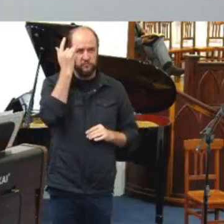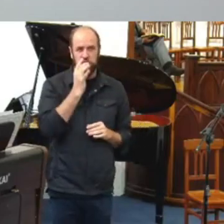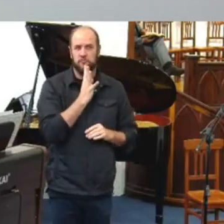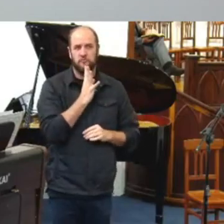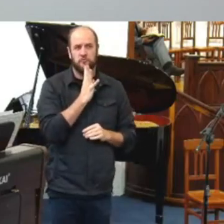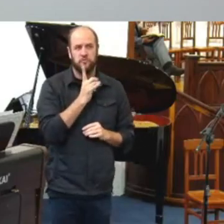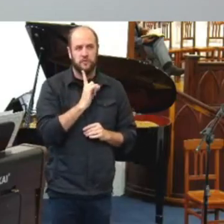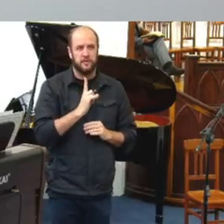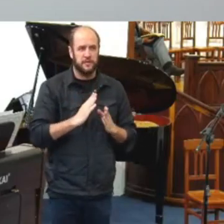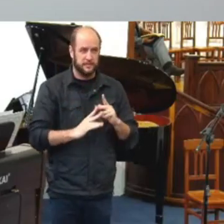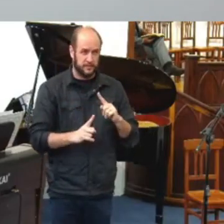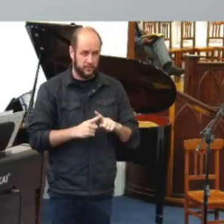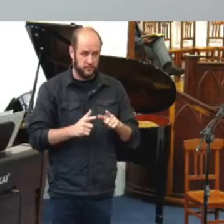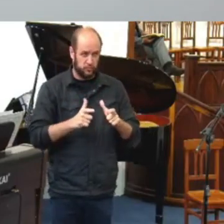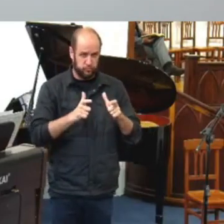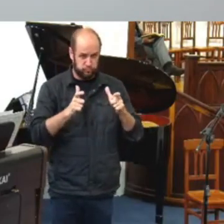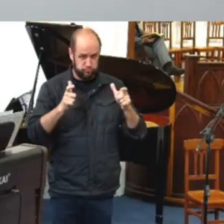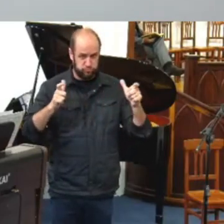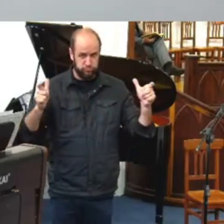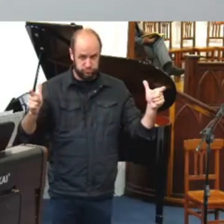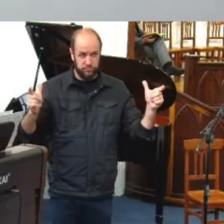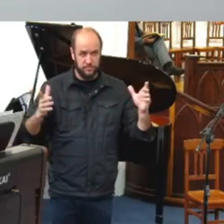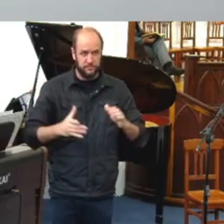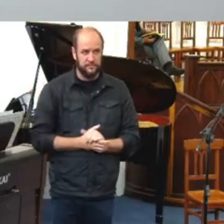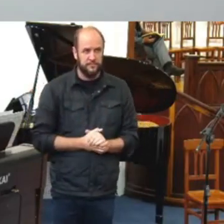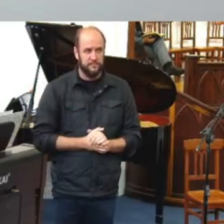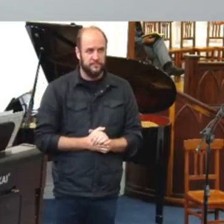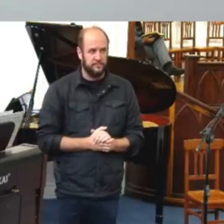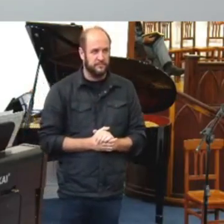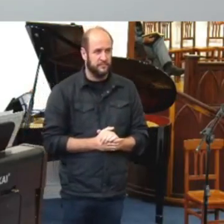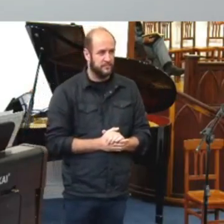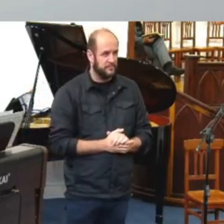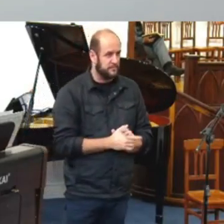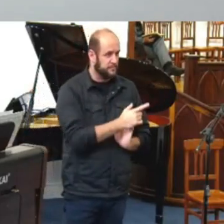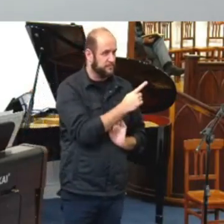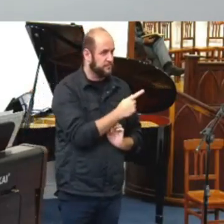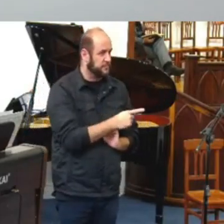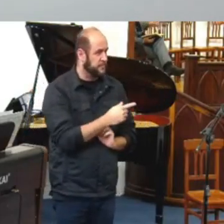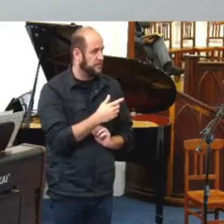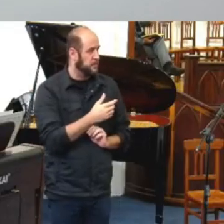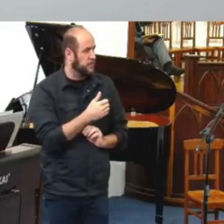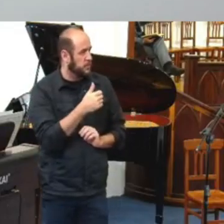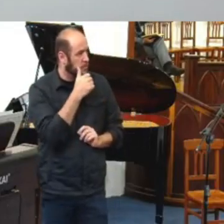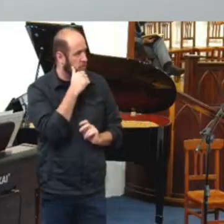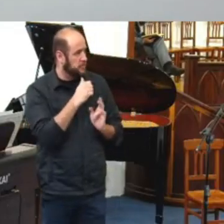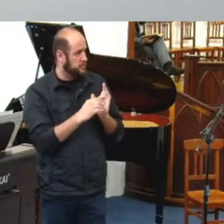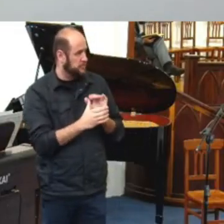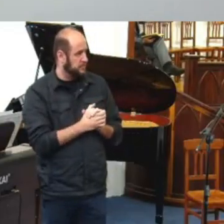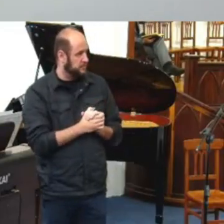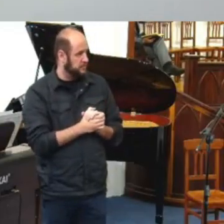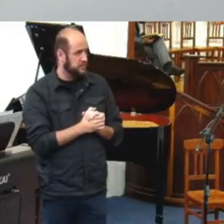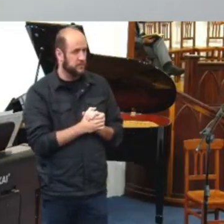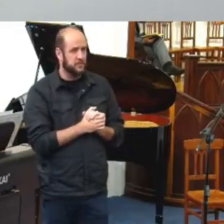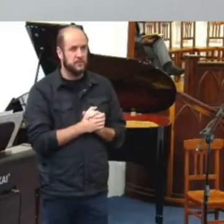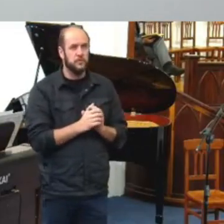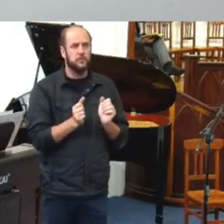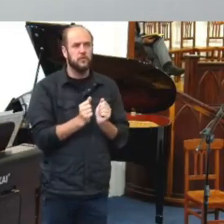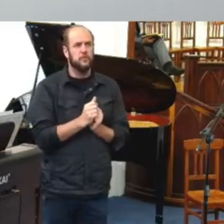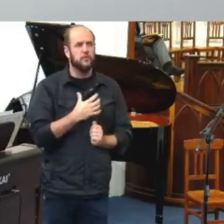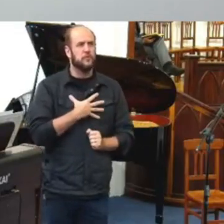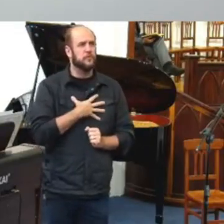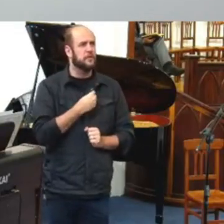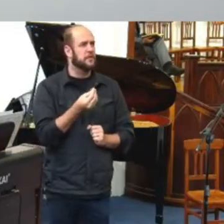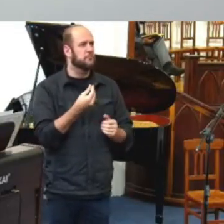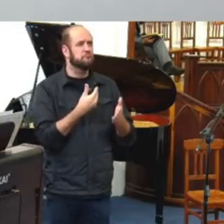que a igreja está crescendo, então a Priscila está ali, e as minhas meninas estão em algum lugar,